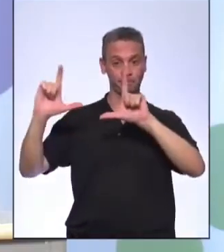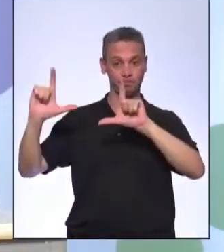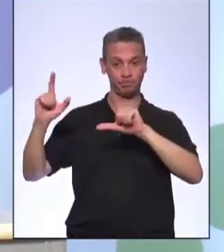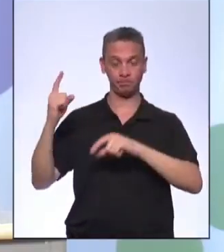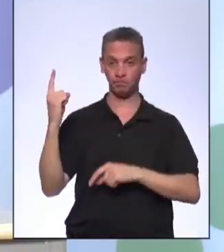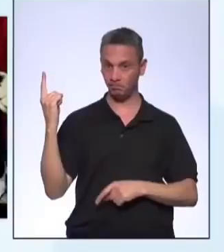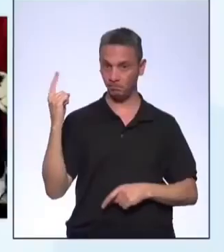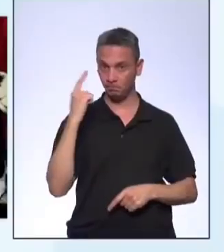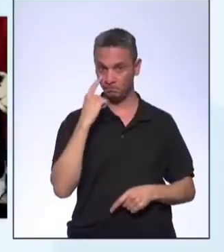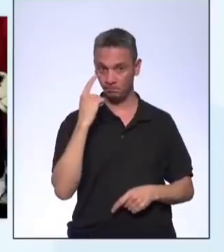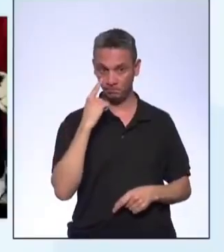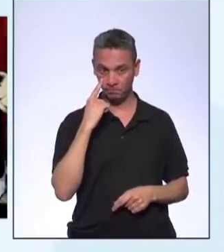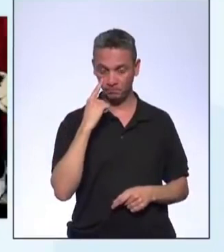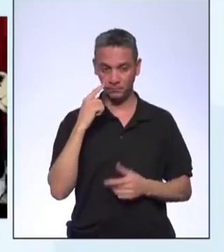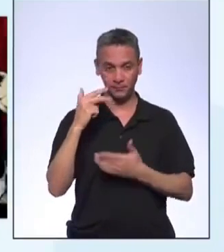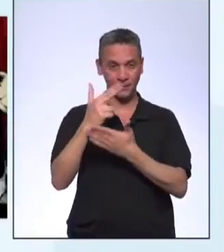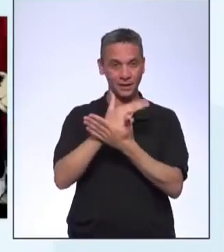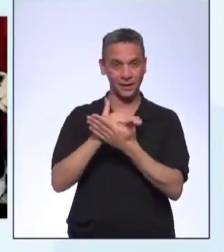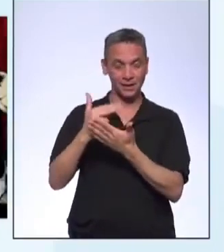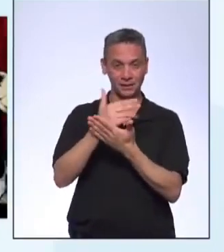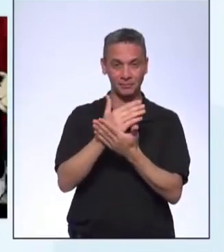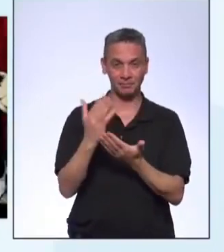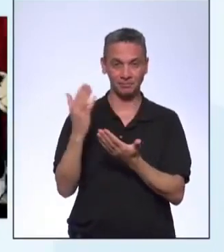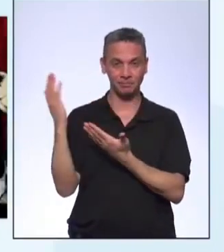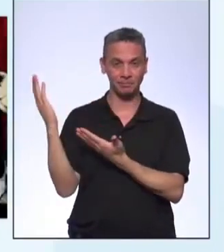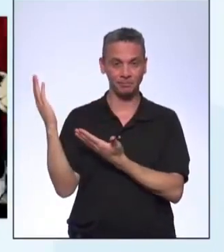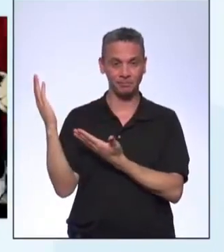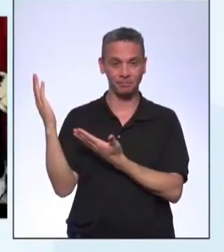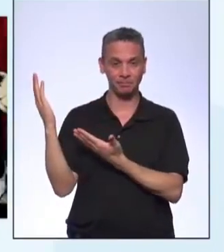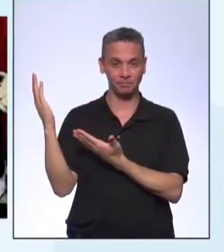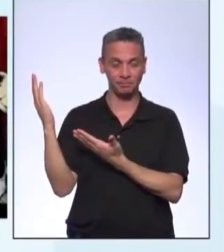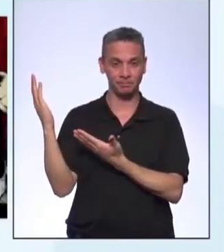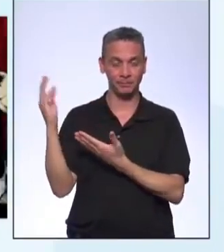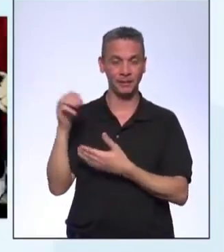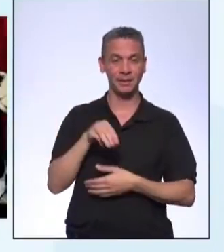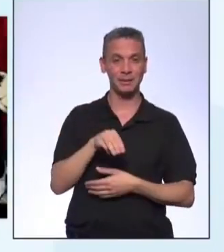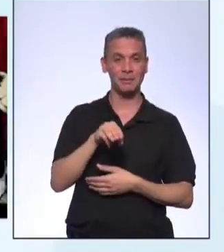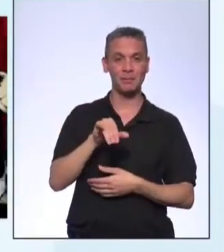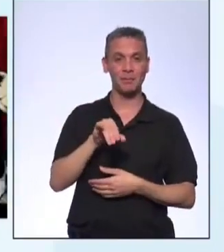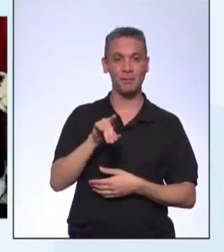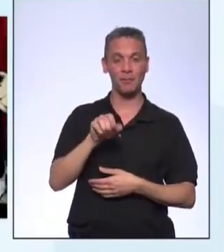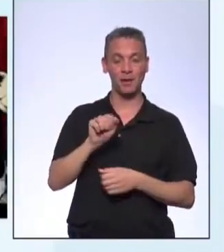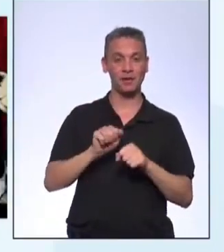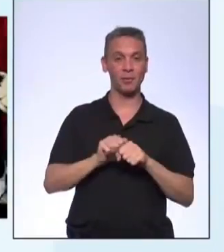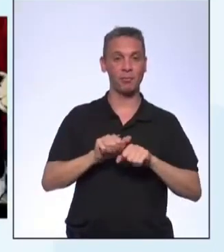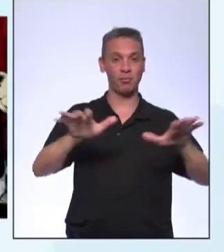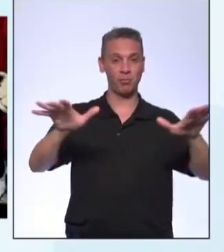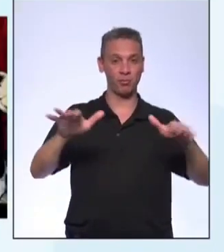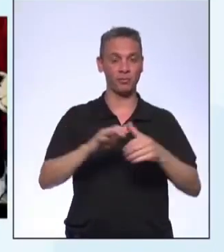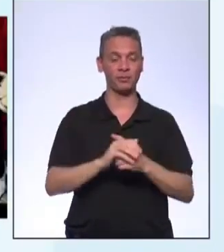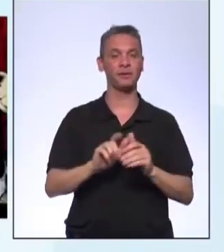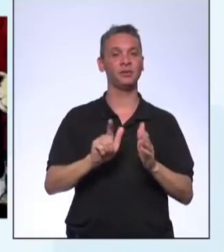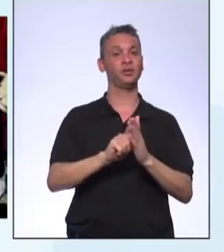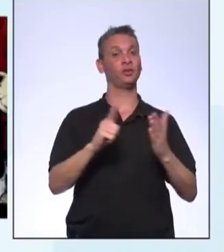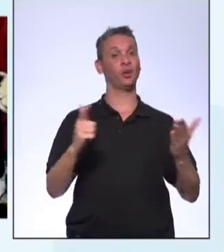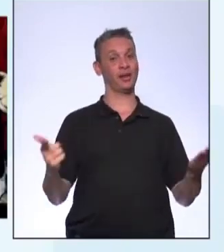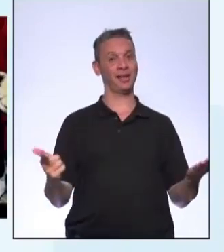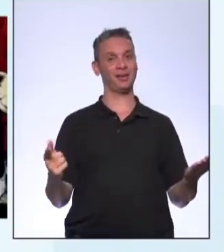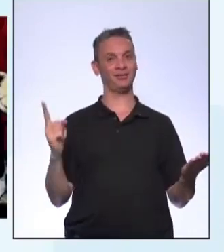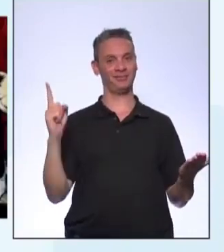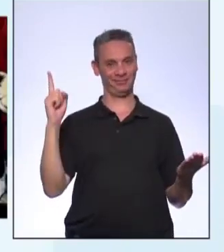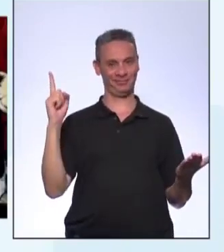vocês algumas imagens que são das mídias, dos meios de comunicação de massa, né? O jornal, né, que